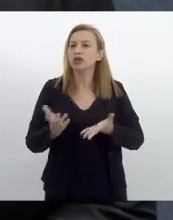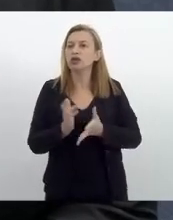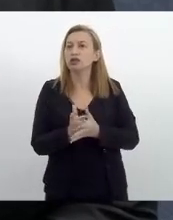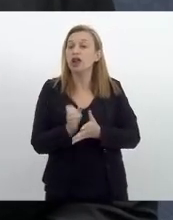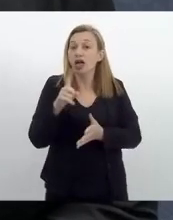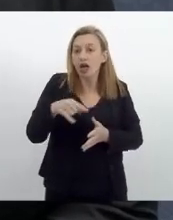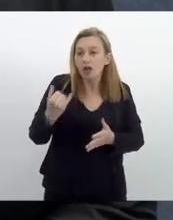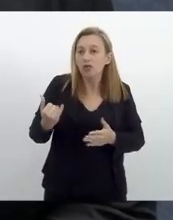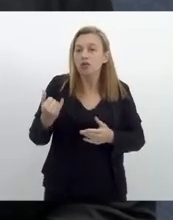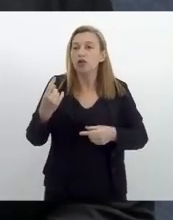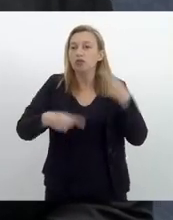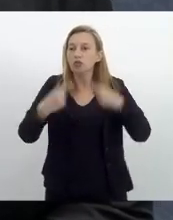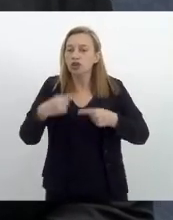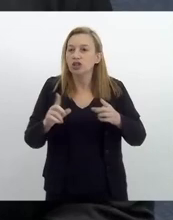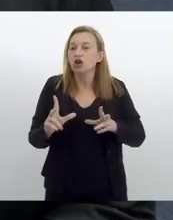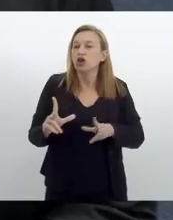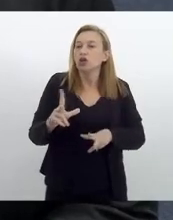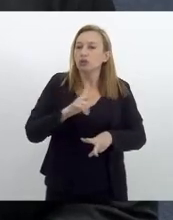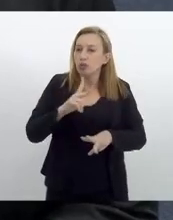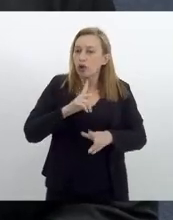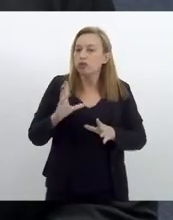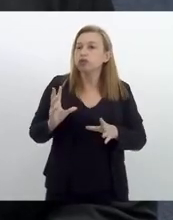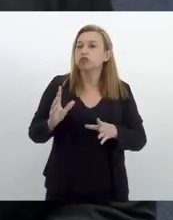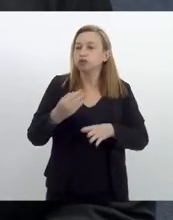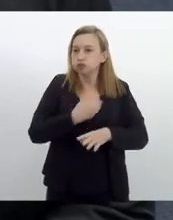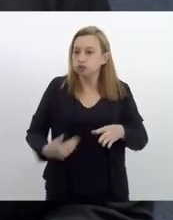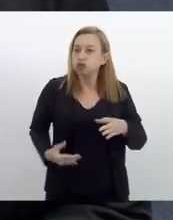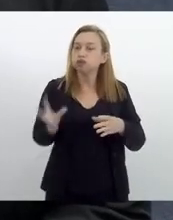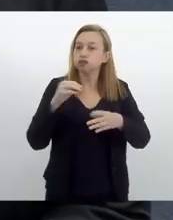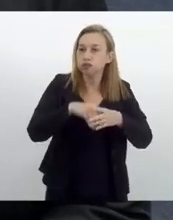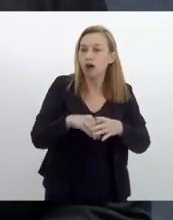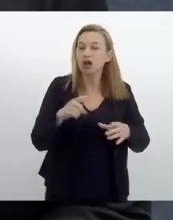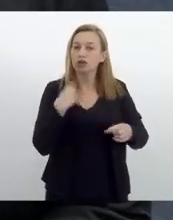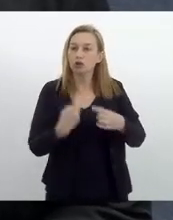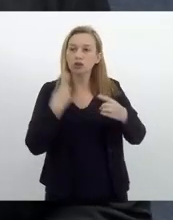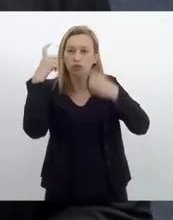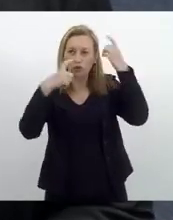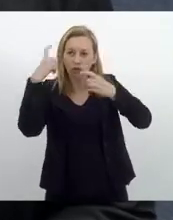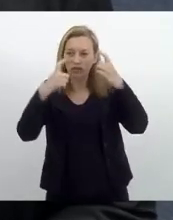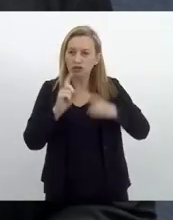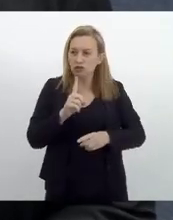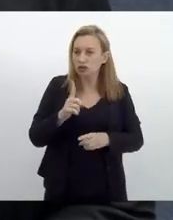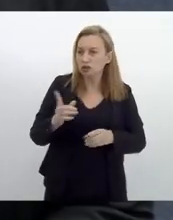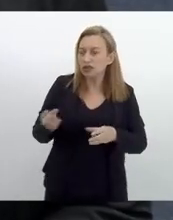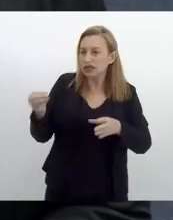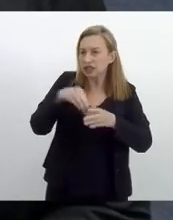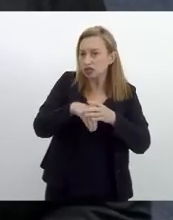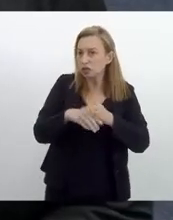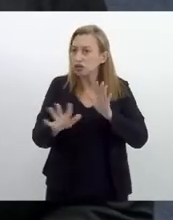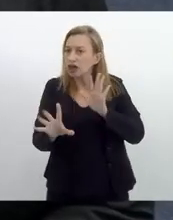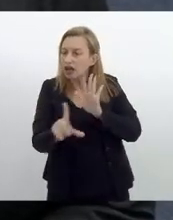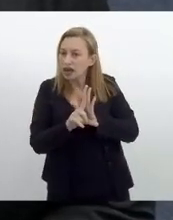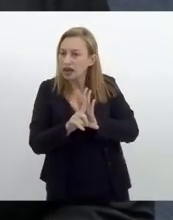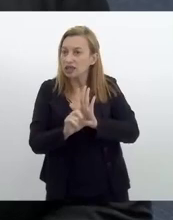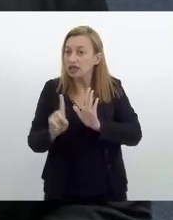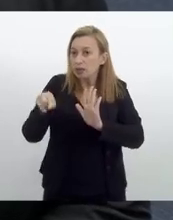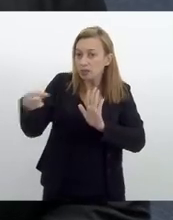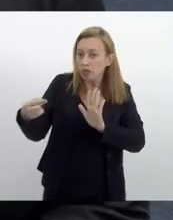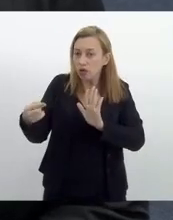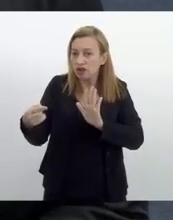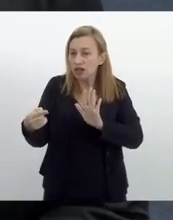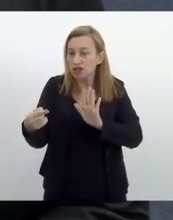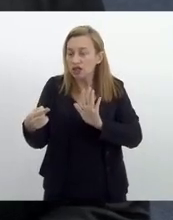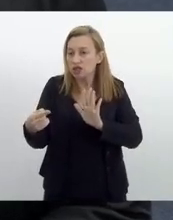é uma política que o próprio governo está implementando e a nossa preocupação é que não estando de alguma forma prevista em alguma das leis, depois haja um